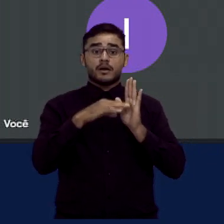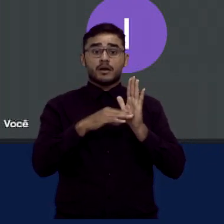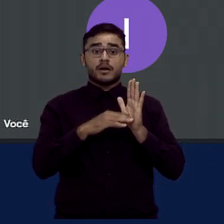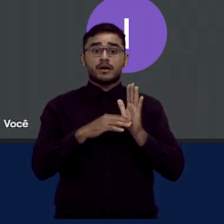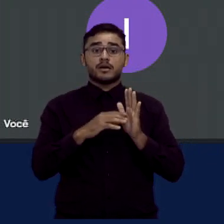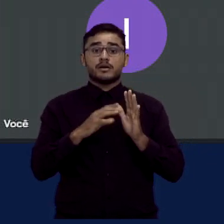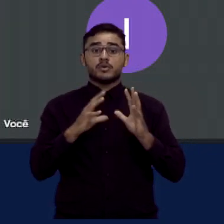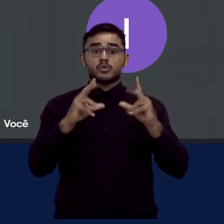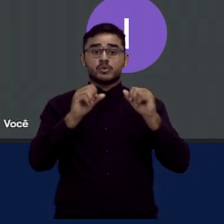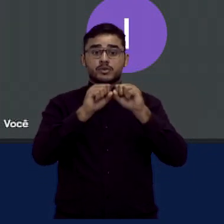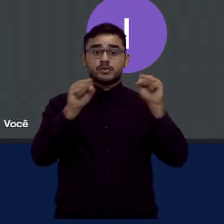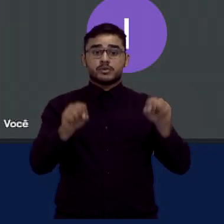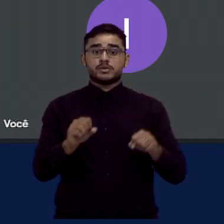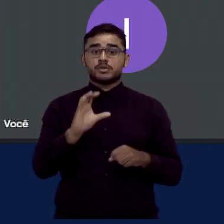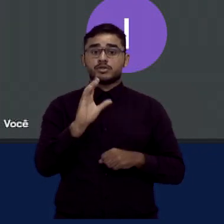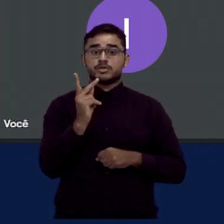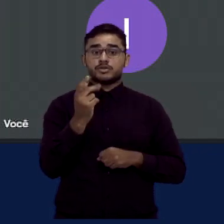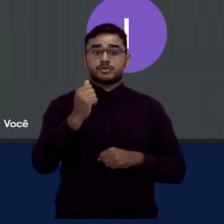GPT.